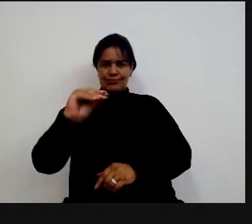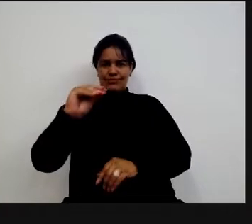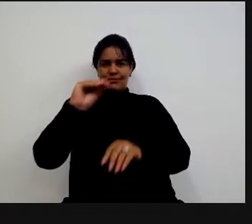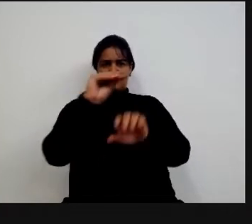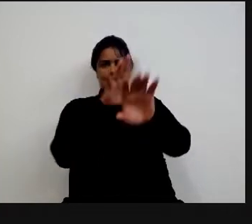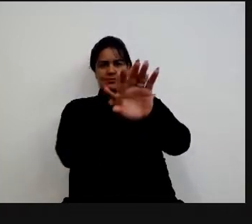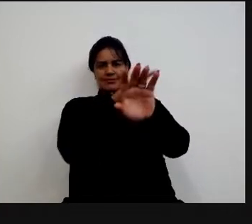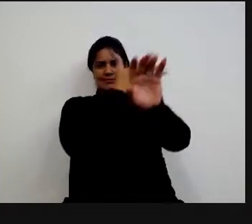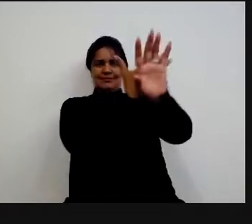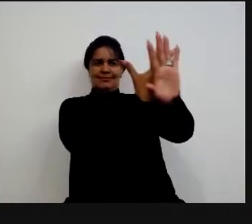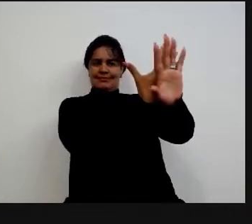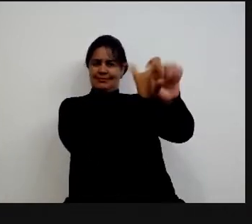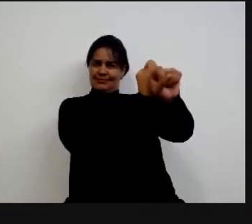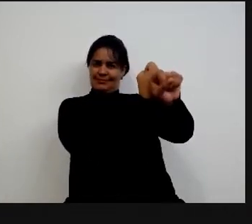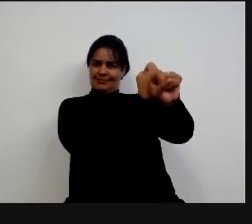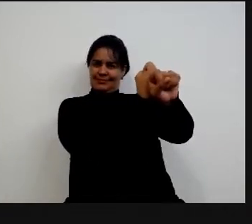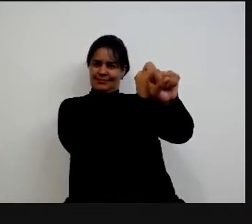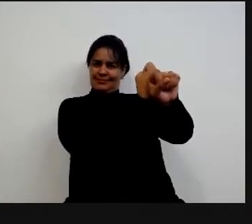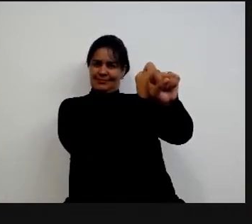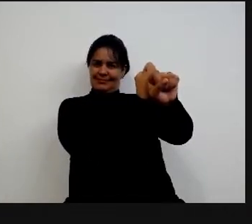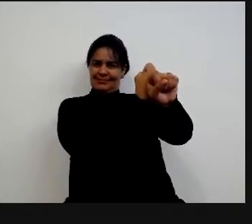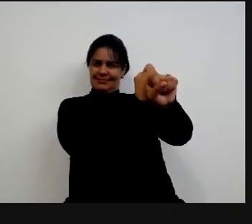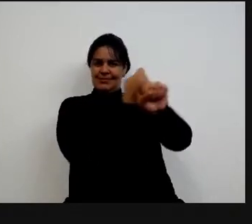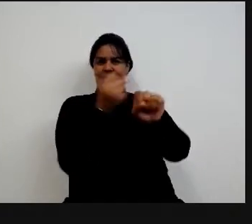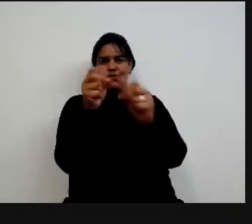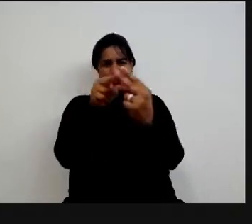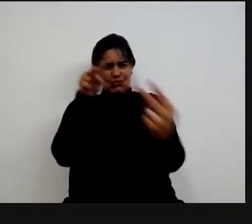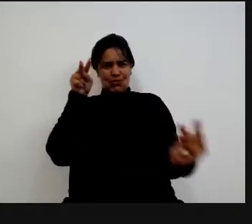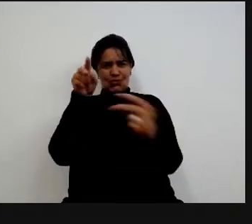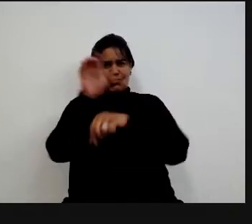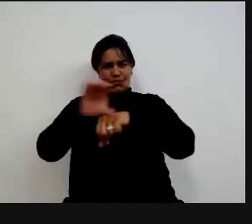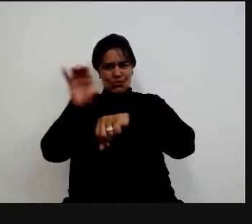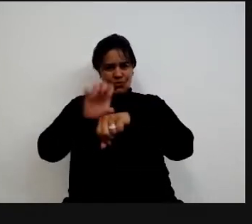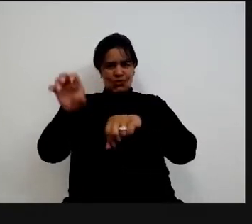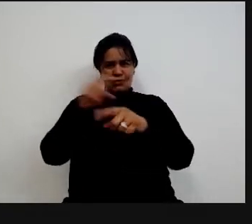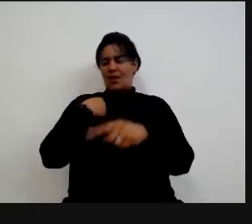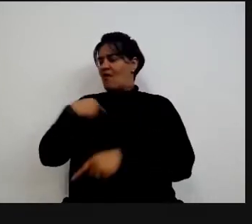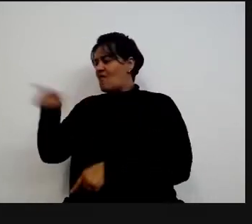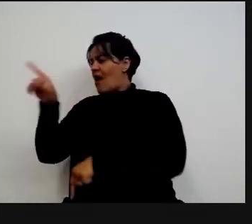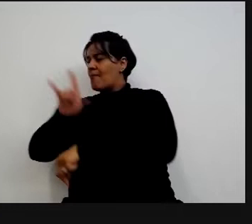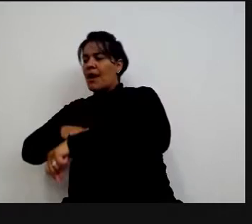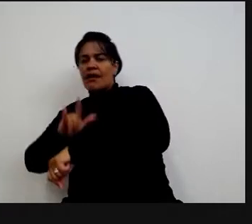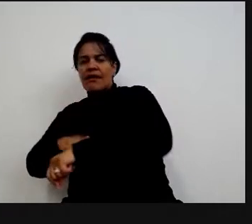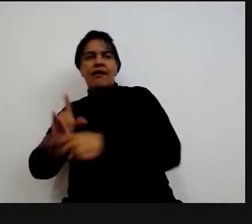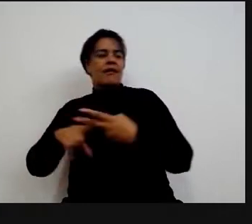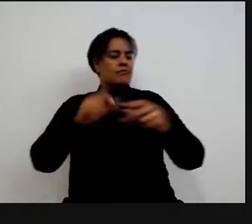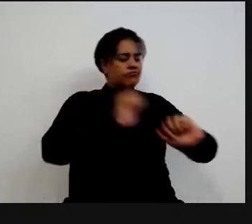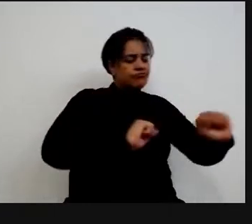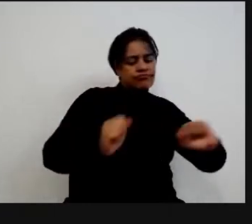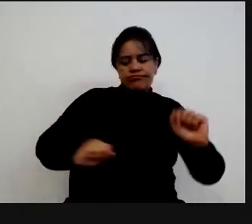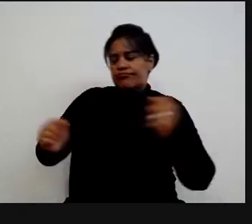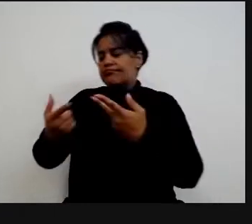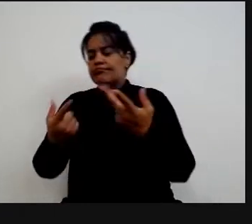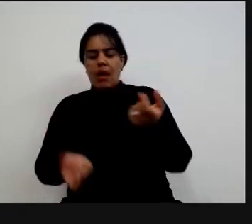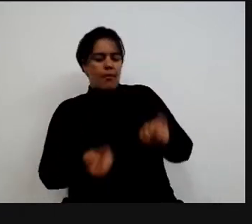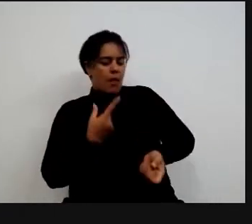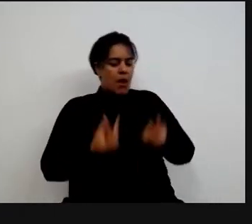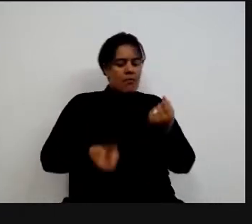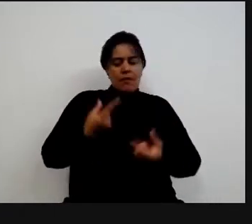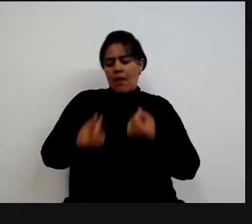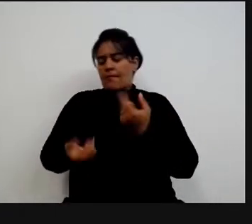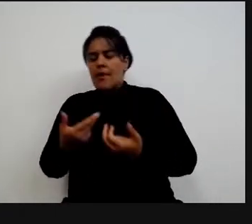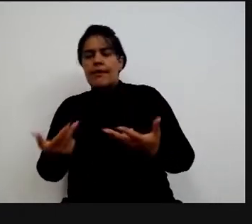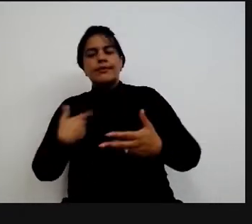num curso remoto é muito simples e muito fácil. E dali você levanta, vai ao banheiro, bebe água, faz uma pipoca,